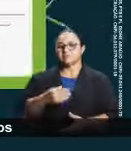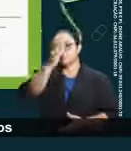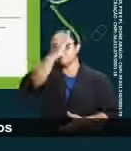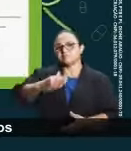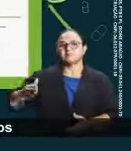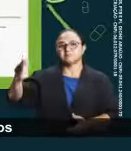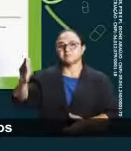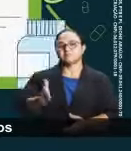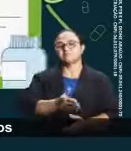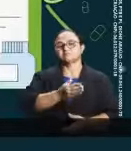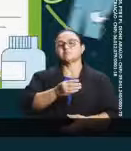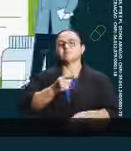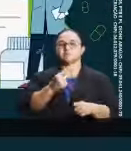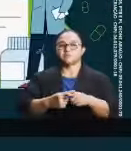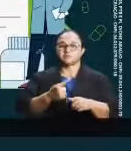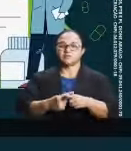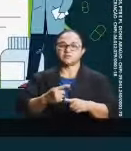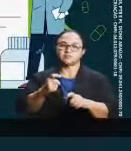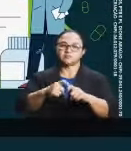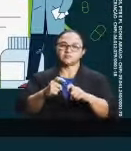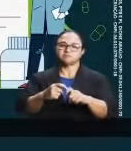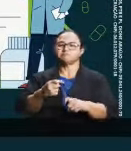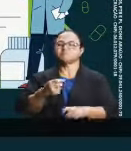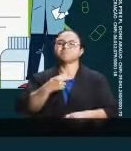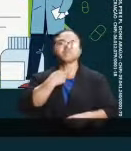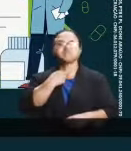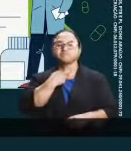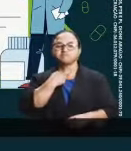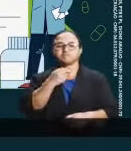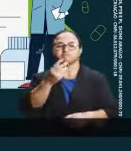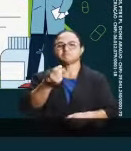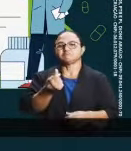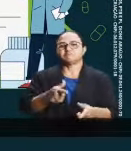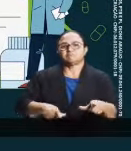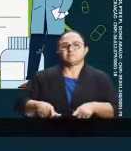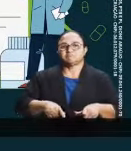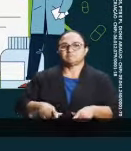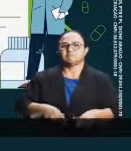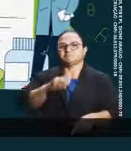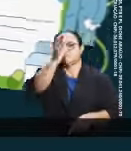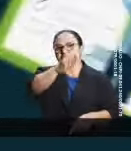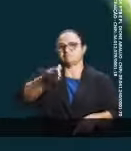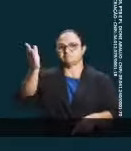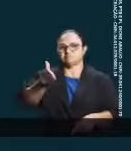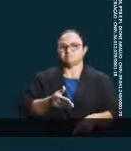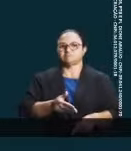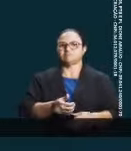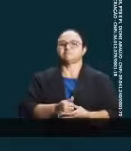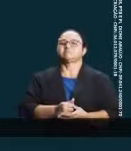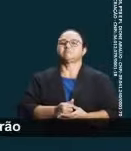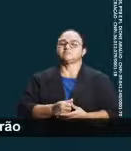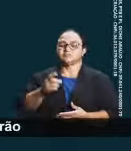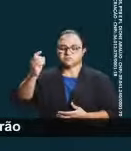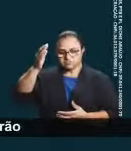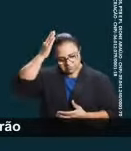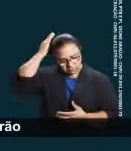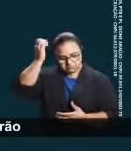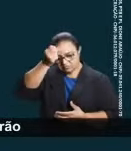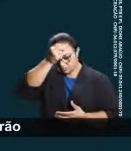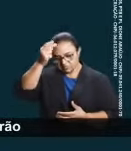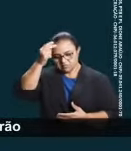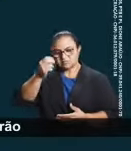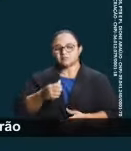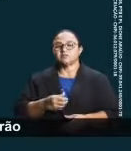deixam de ser marcadas Por que os médicos não tem condições de trabalho com Dione na Prefeitura vai ser bem diferente a